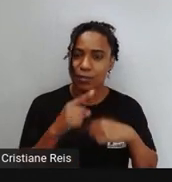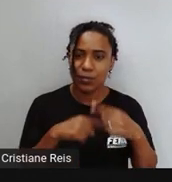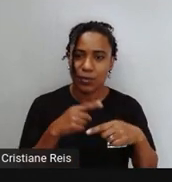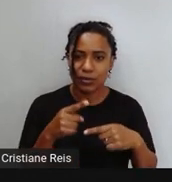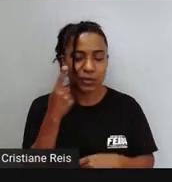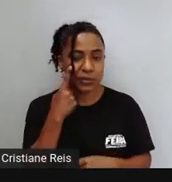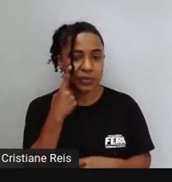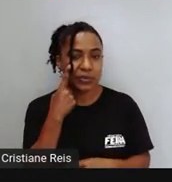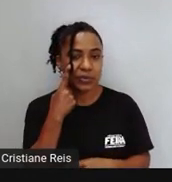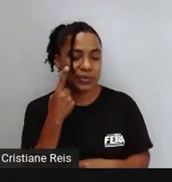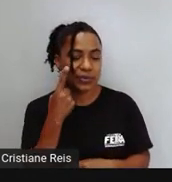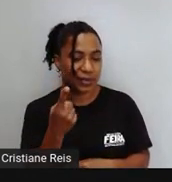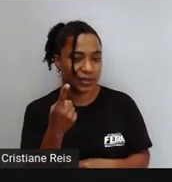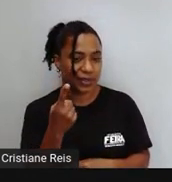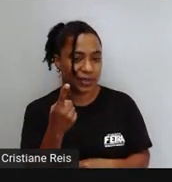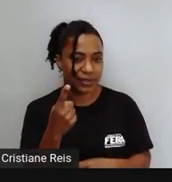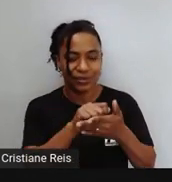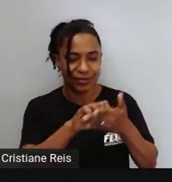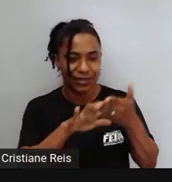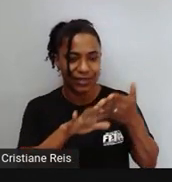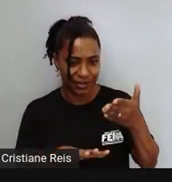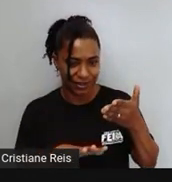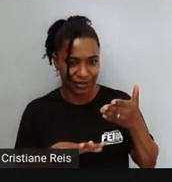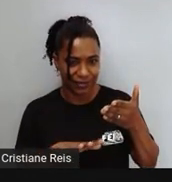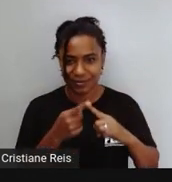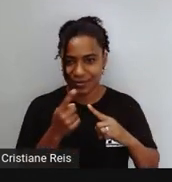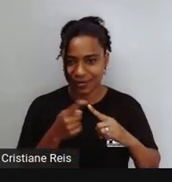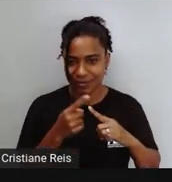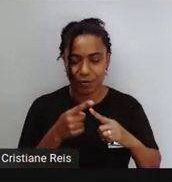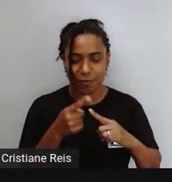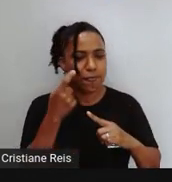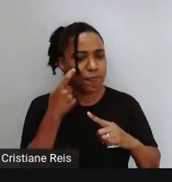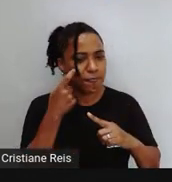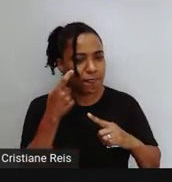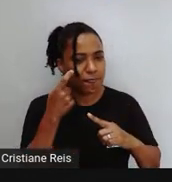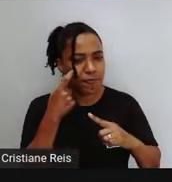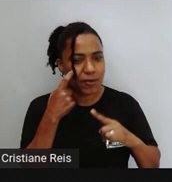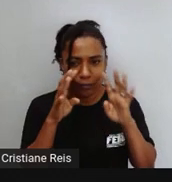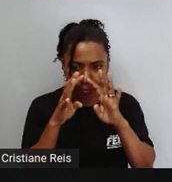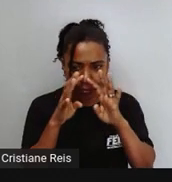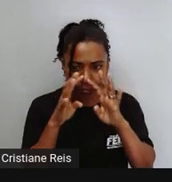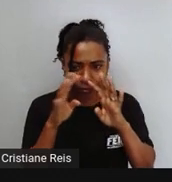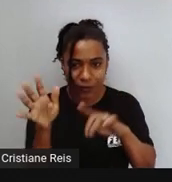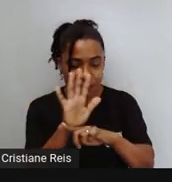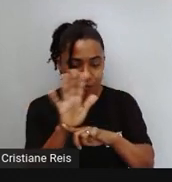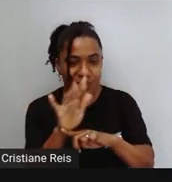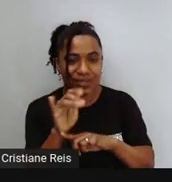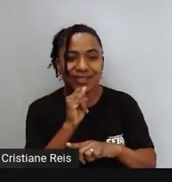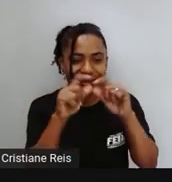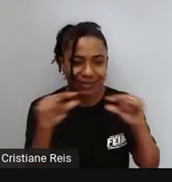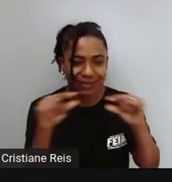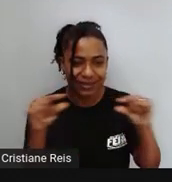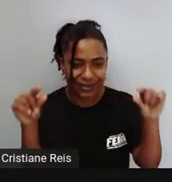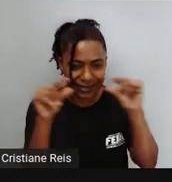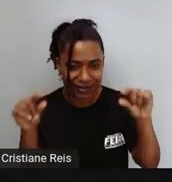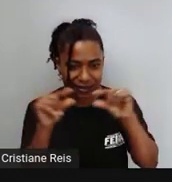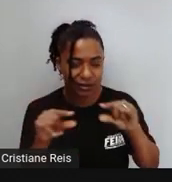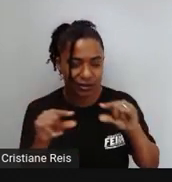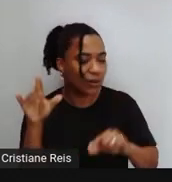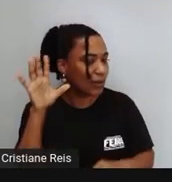desenvolver essas atividades. Primeiro, assistam ao vídeo sem legenda, tentando entender as palavras em